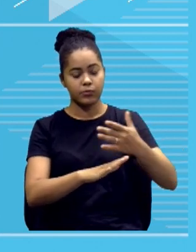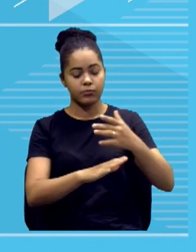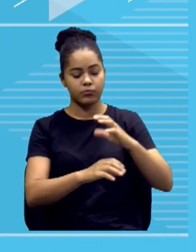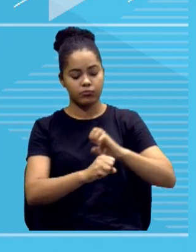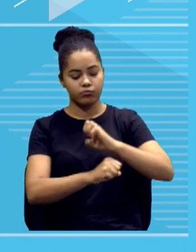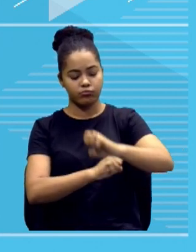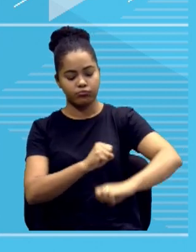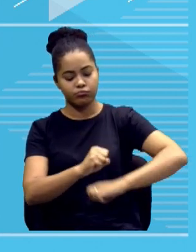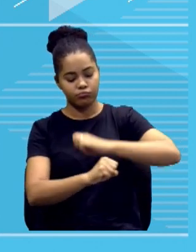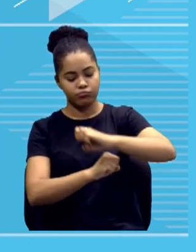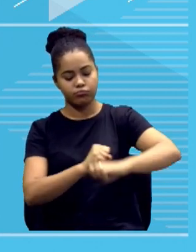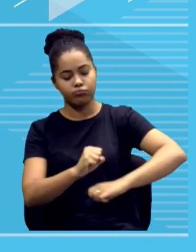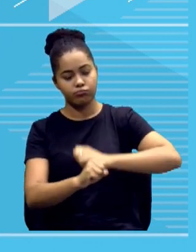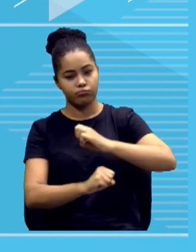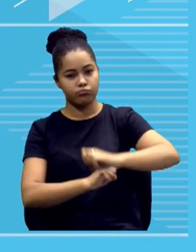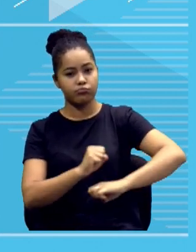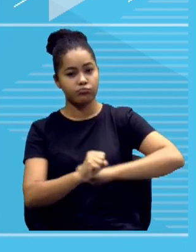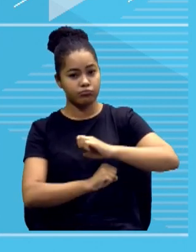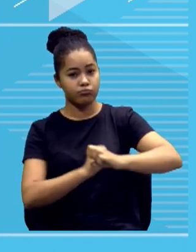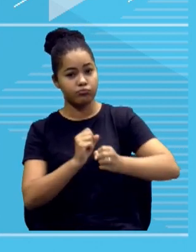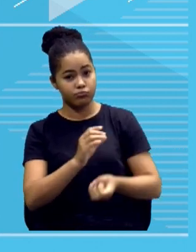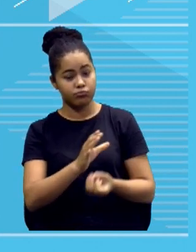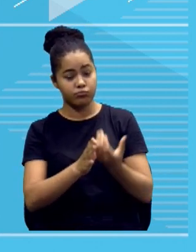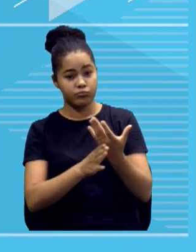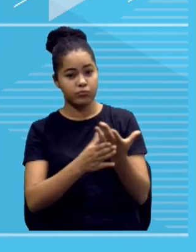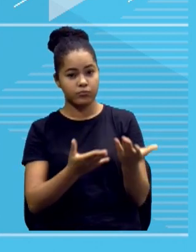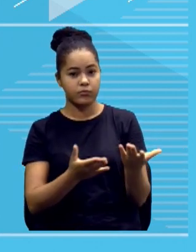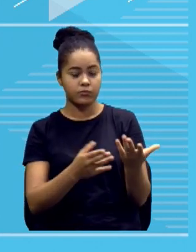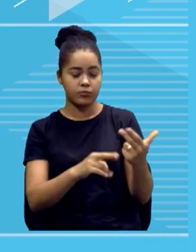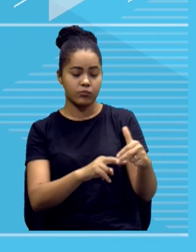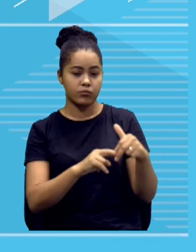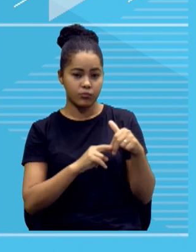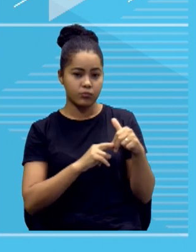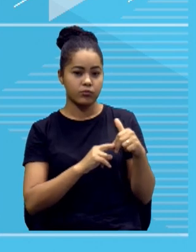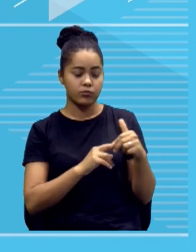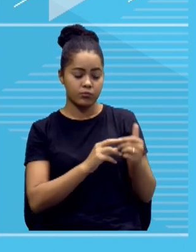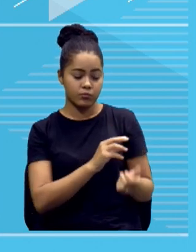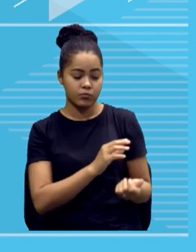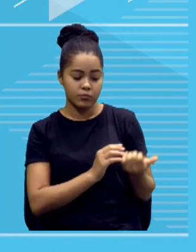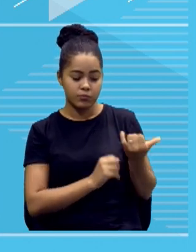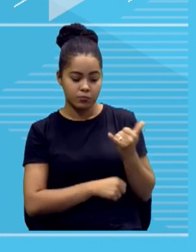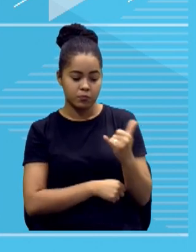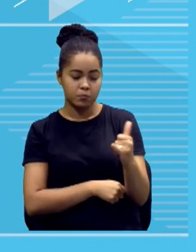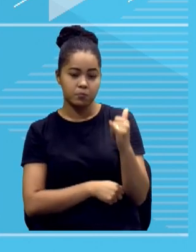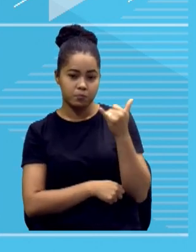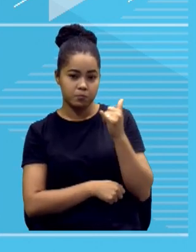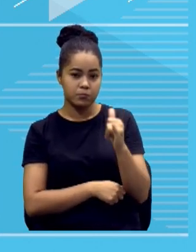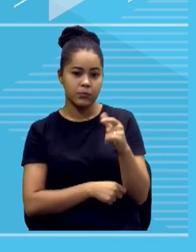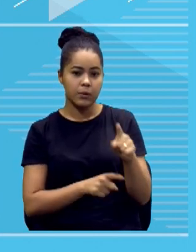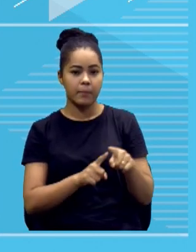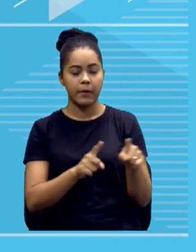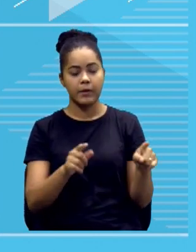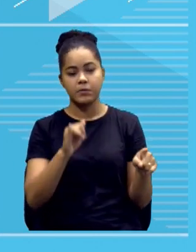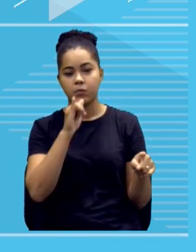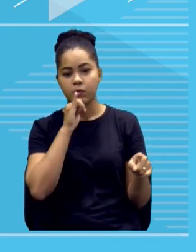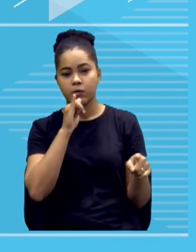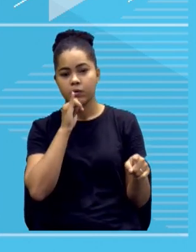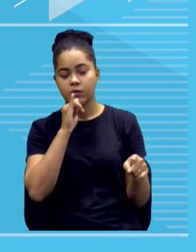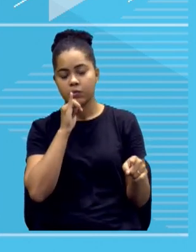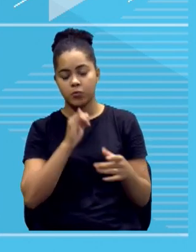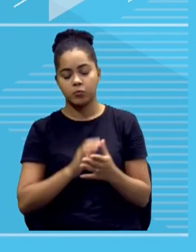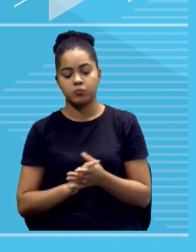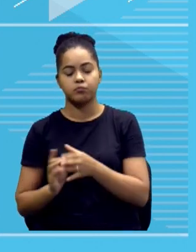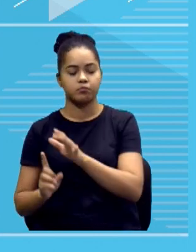elétrons, produzindo aí uma energia elétrica. Bacana? Se eu ponho uma vela ou várias